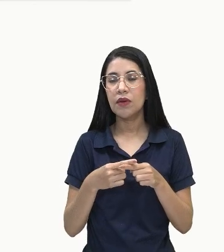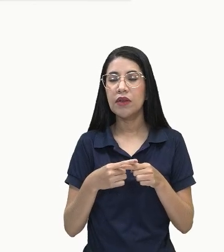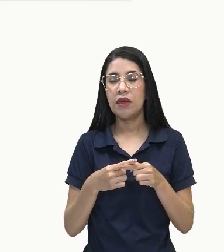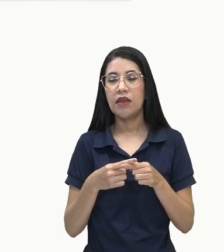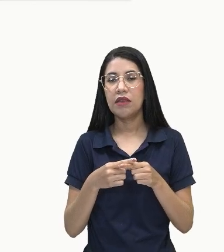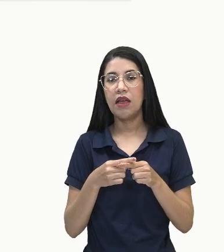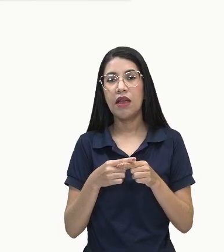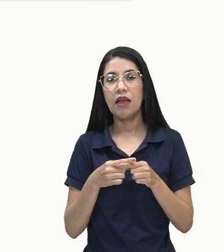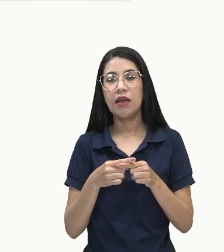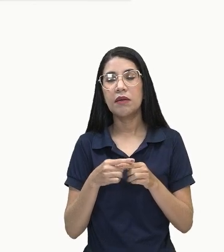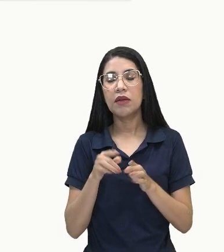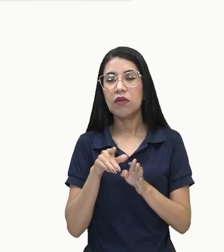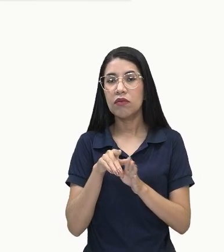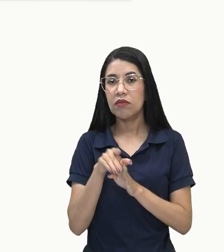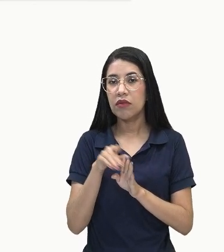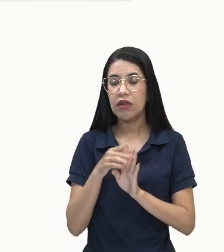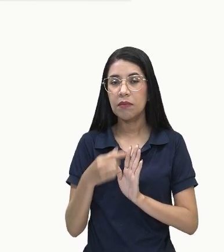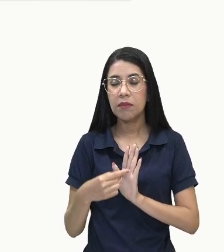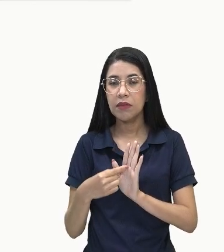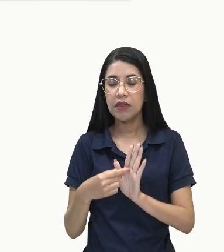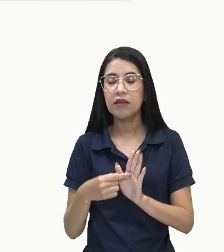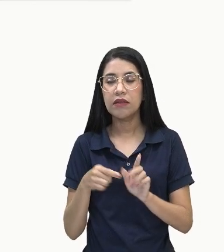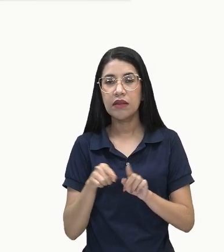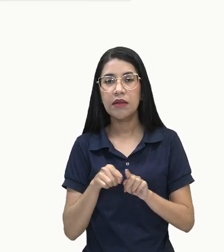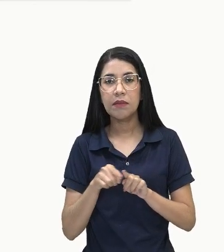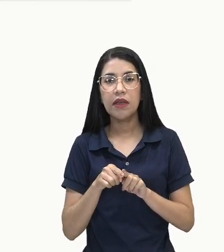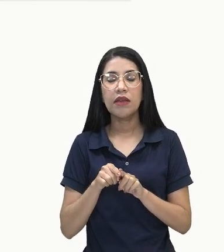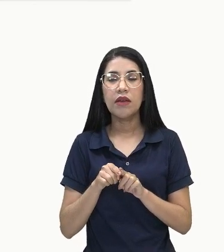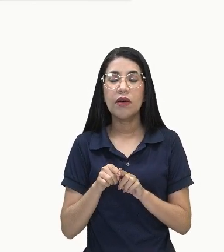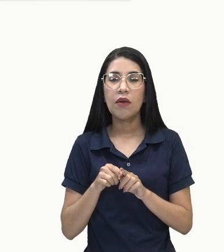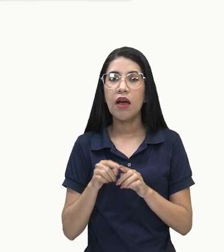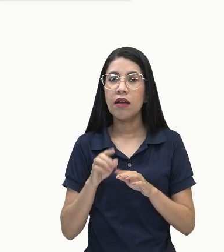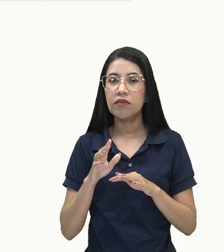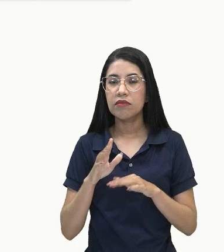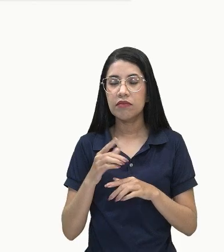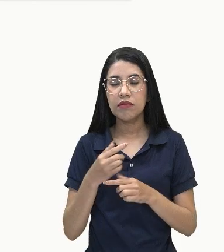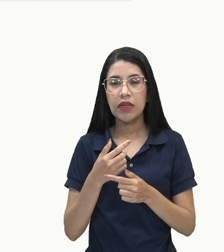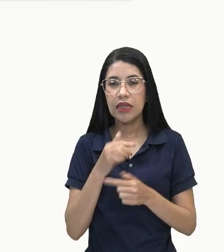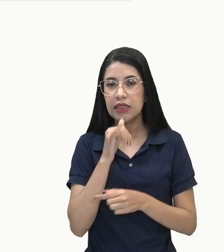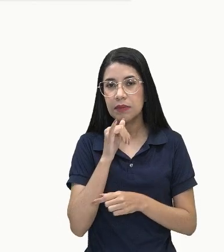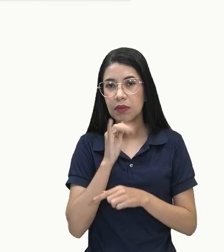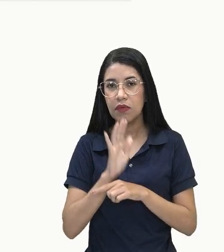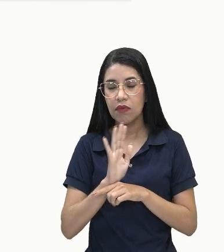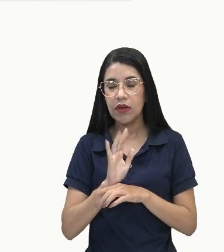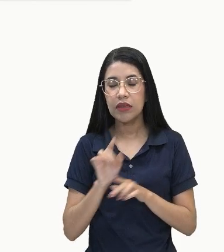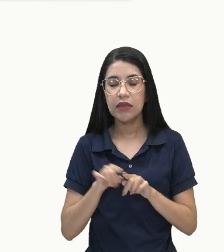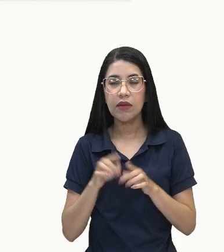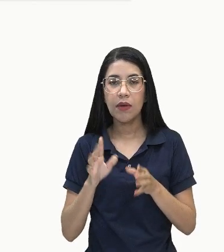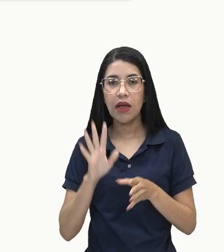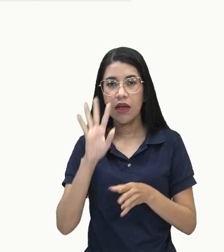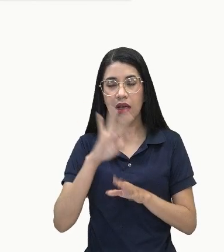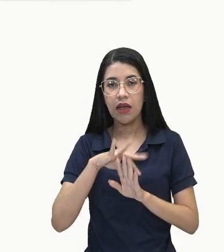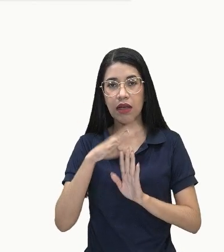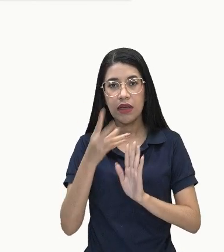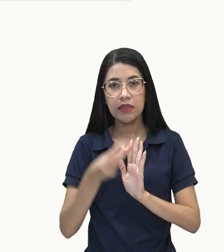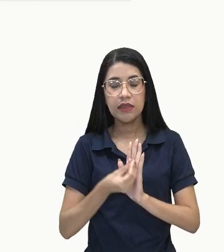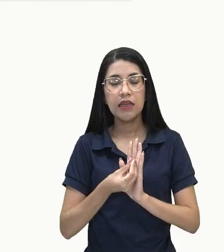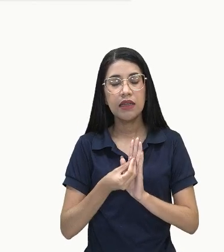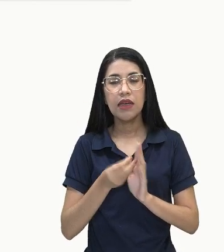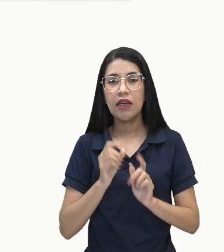aquela obra. Então, nesse sentido, a resenha, ela tem esse papel